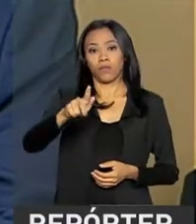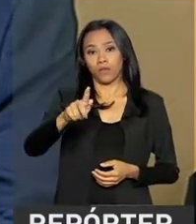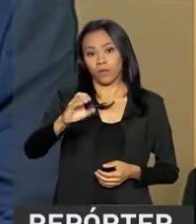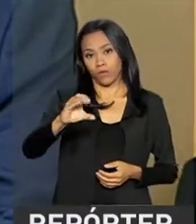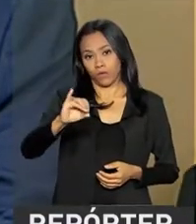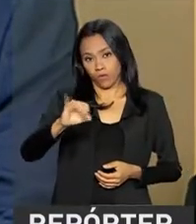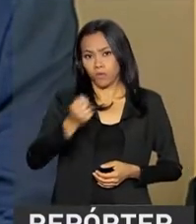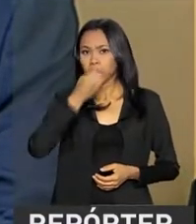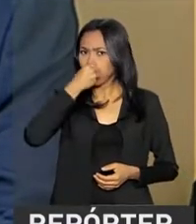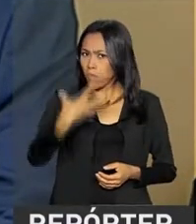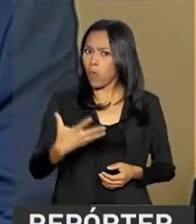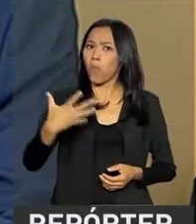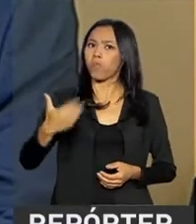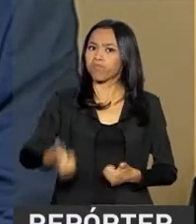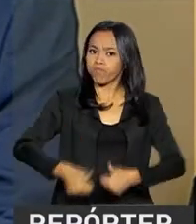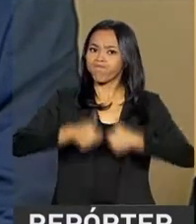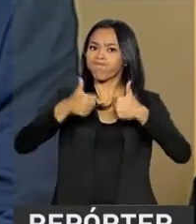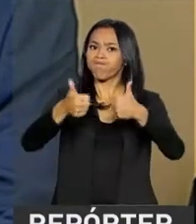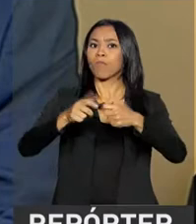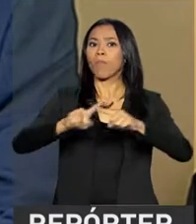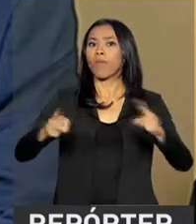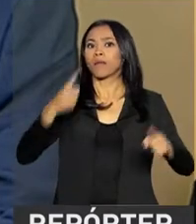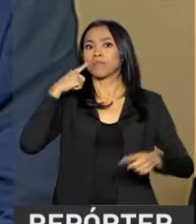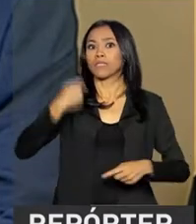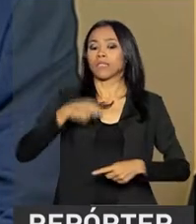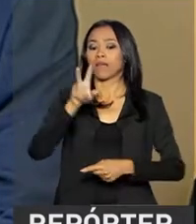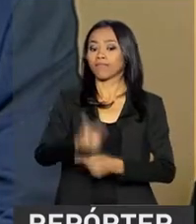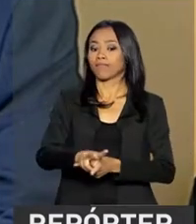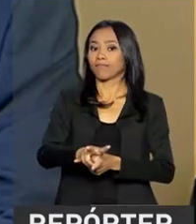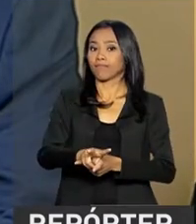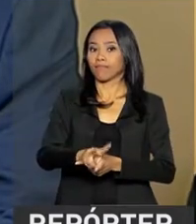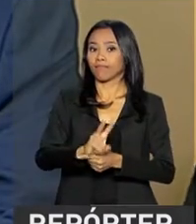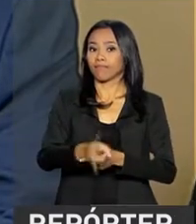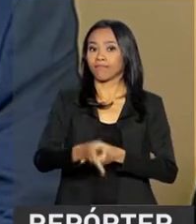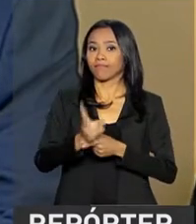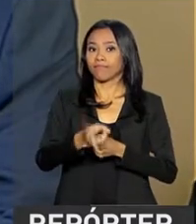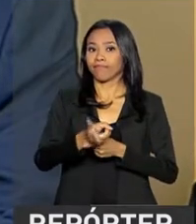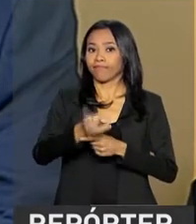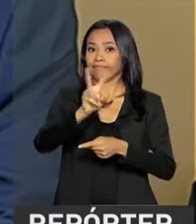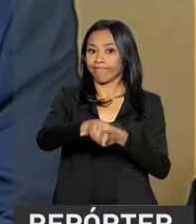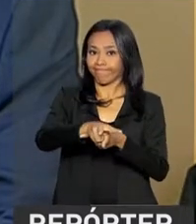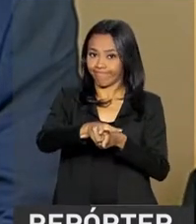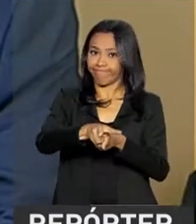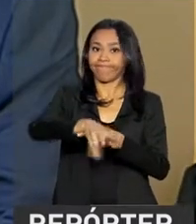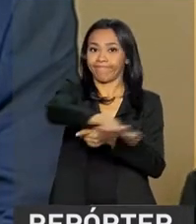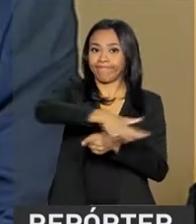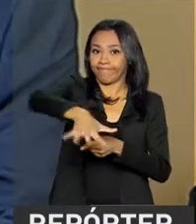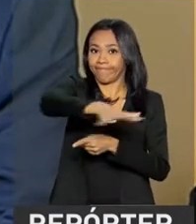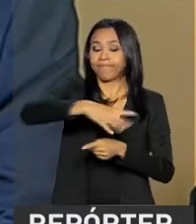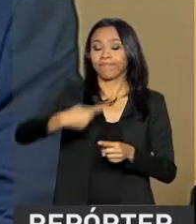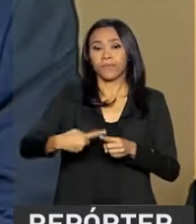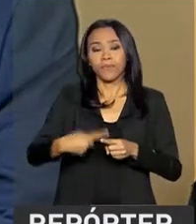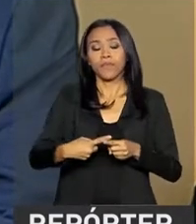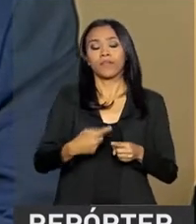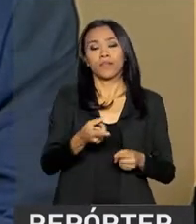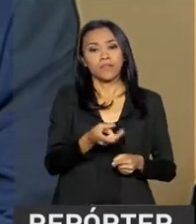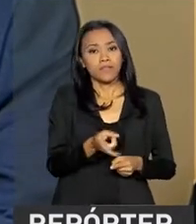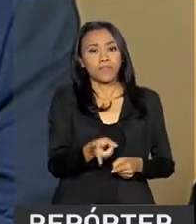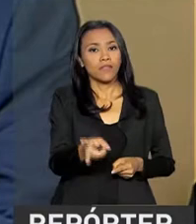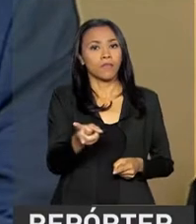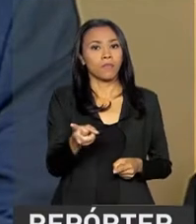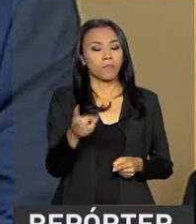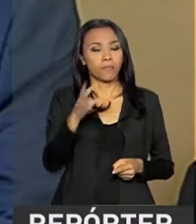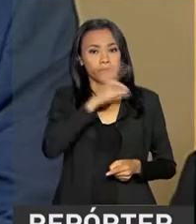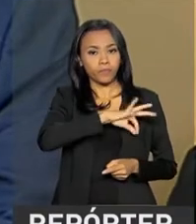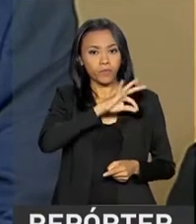mas tem que ficar sobre é é um olhar estreito porque cada vez mais a renda do produtor